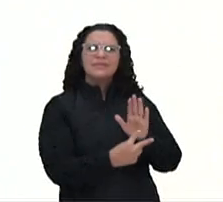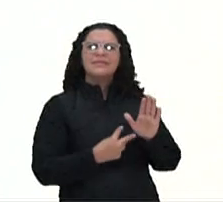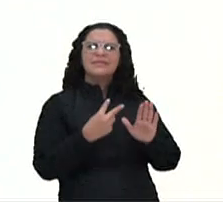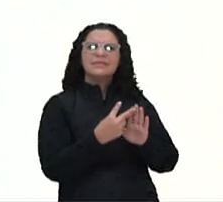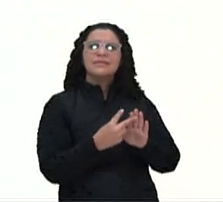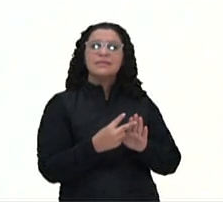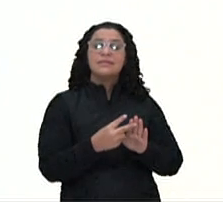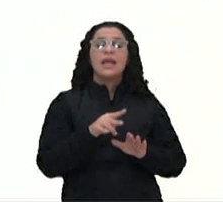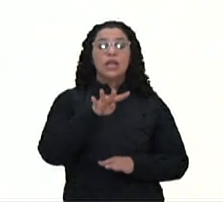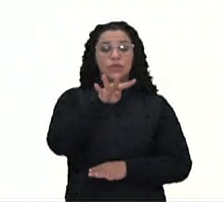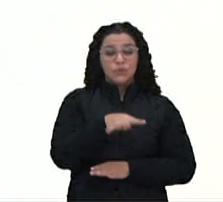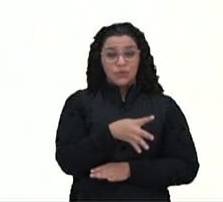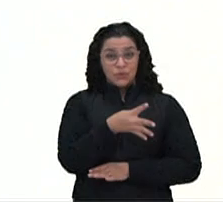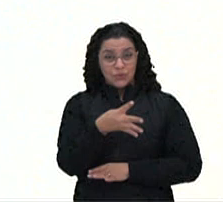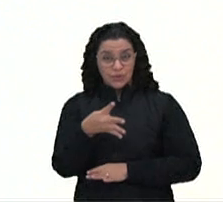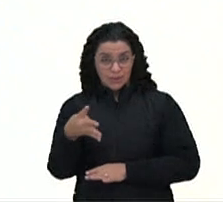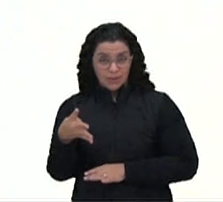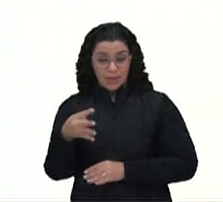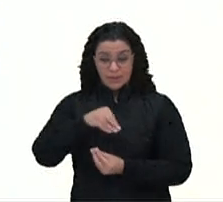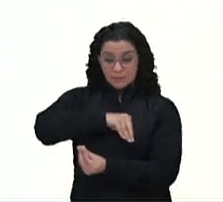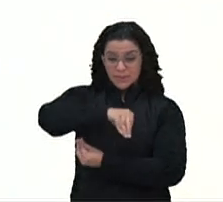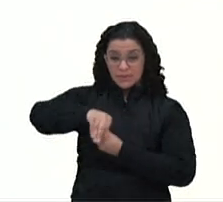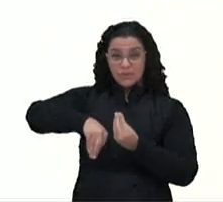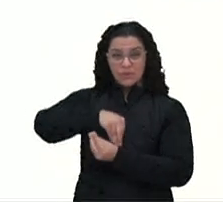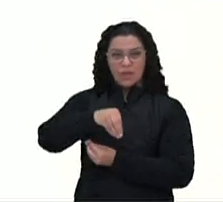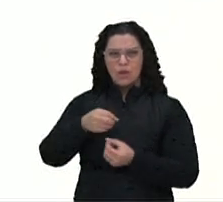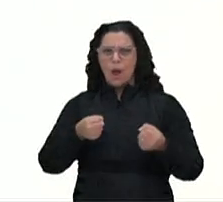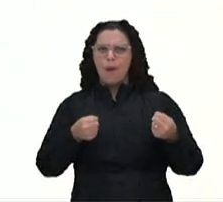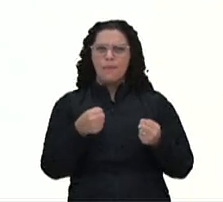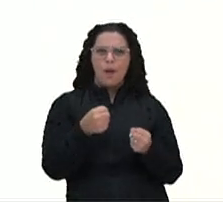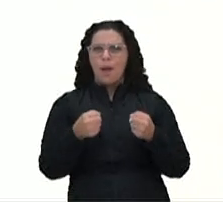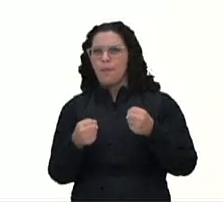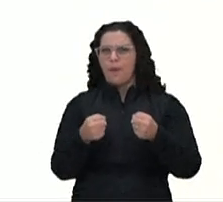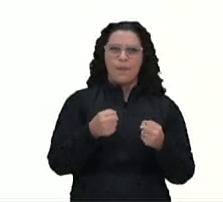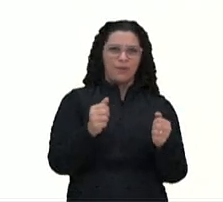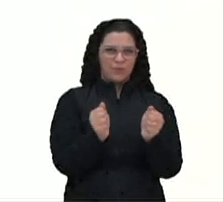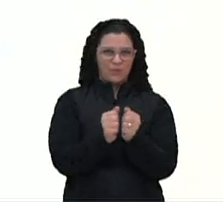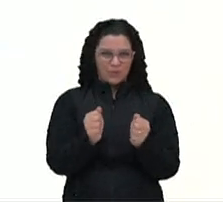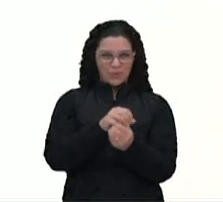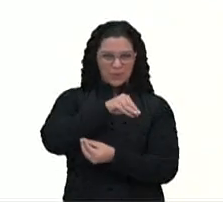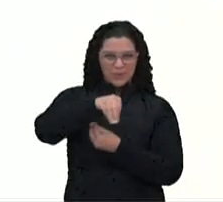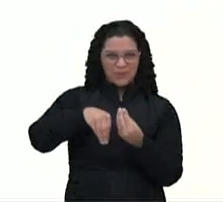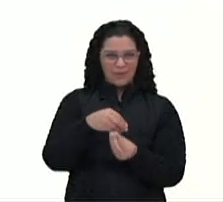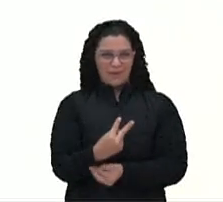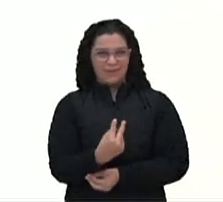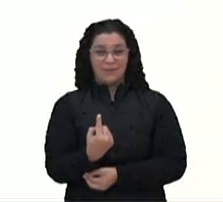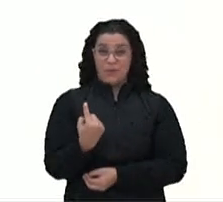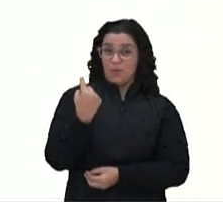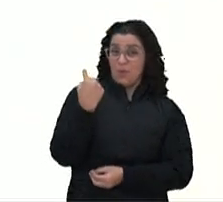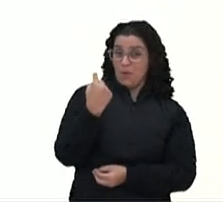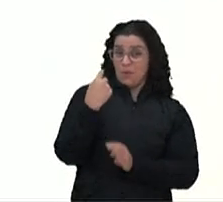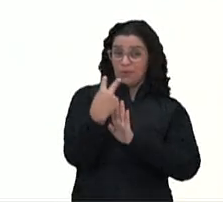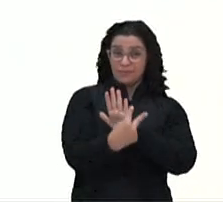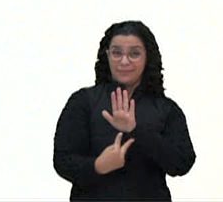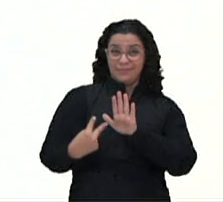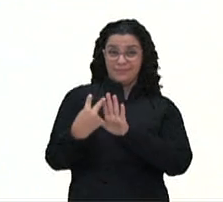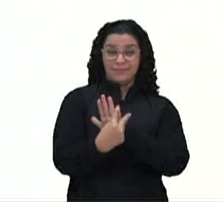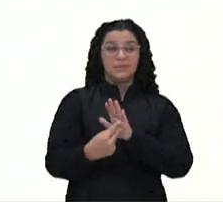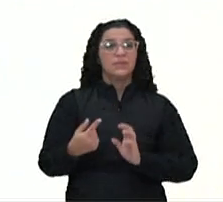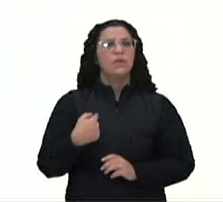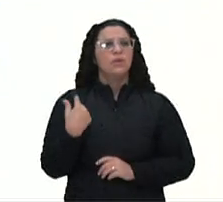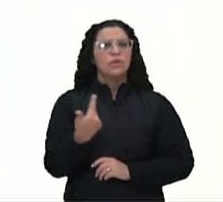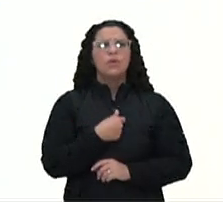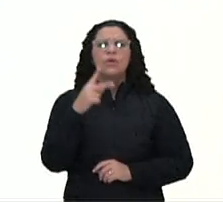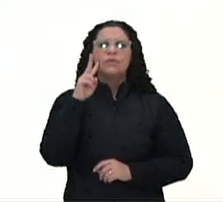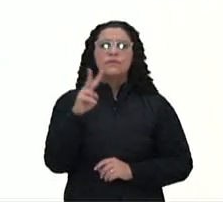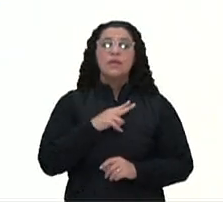seria xadrez e boxe, ok? Ou algo do tipo, ok? Então, além da imagem que a gente tem aqui, onde